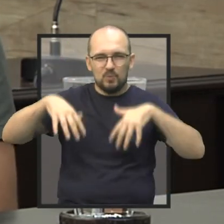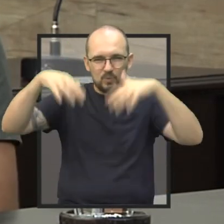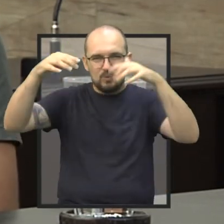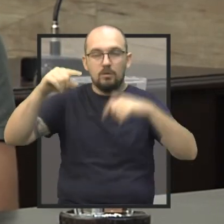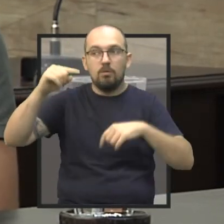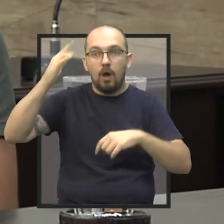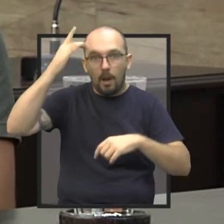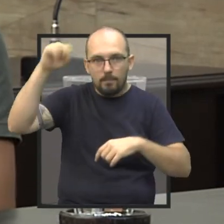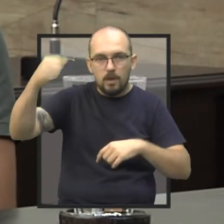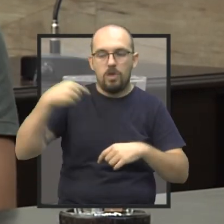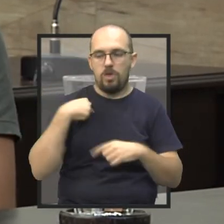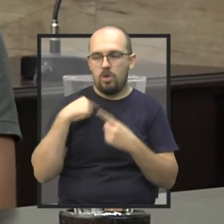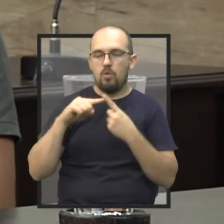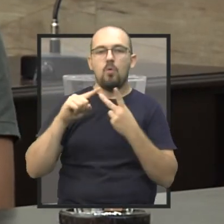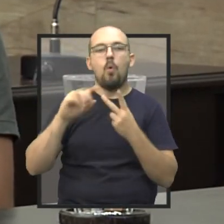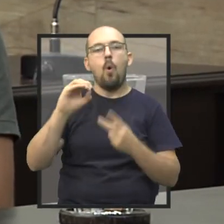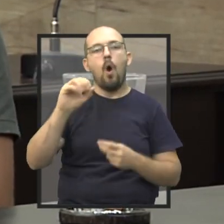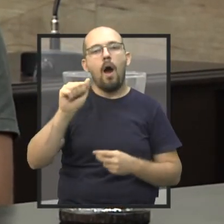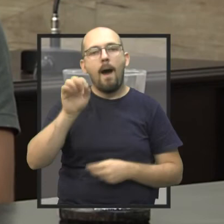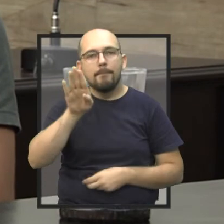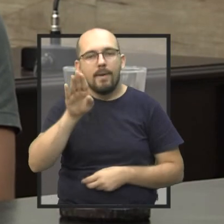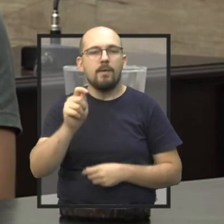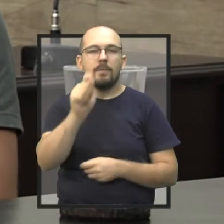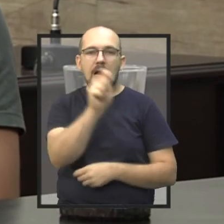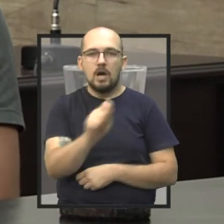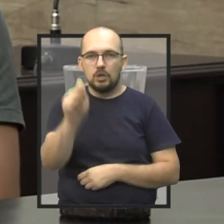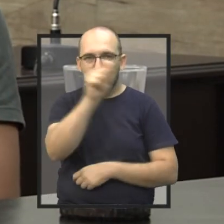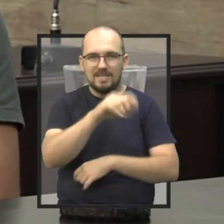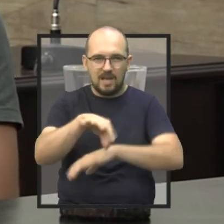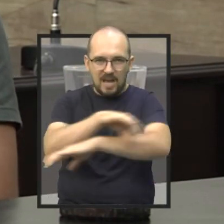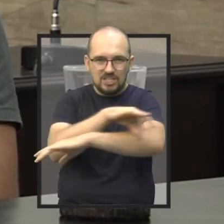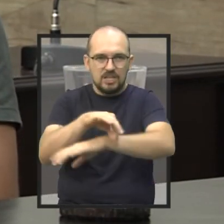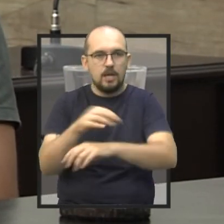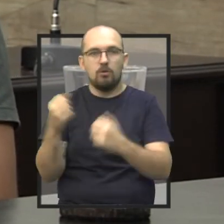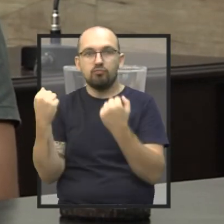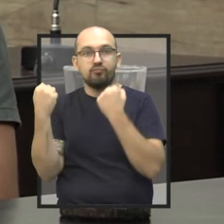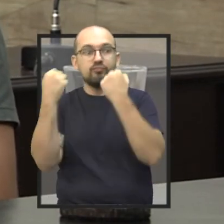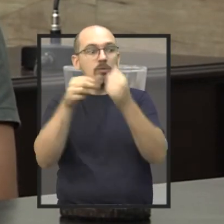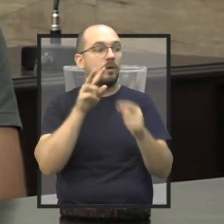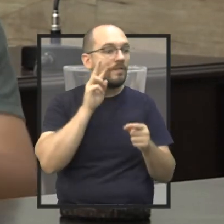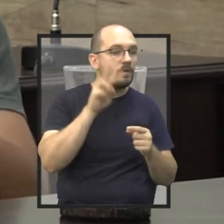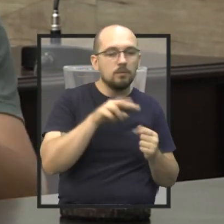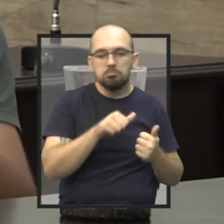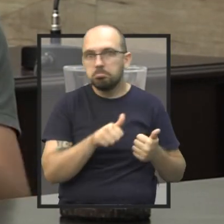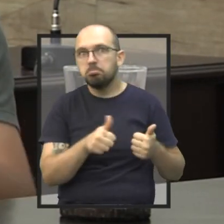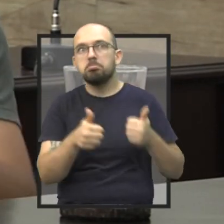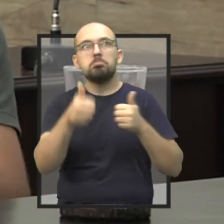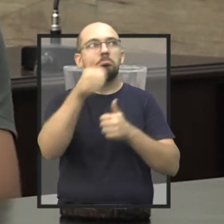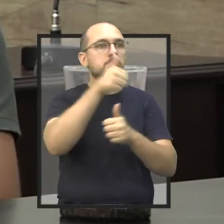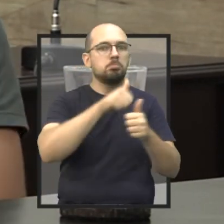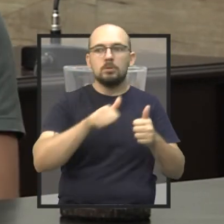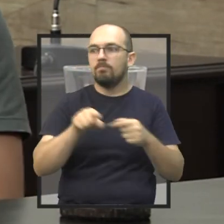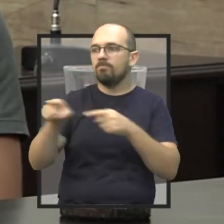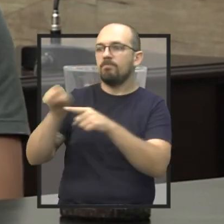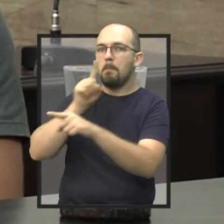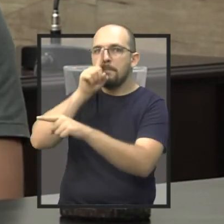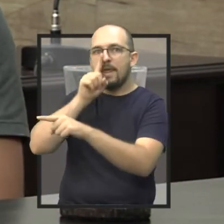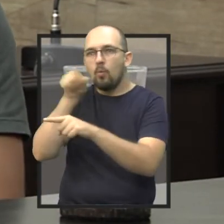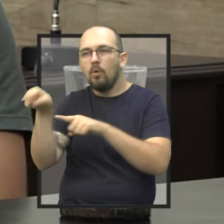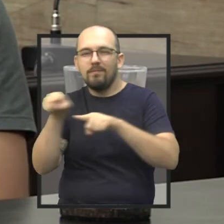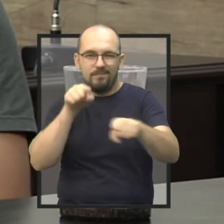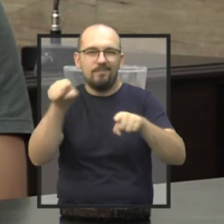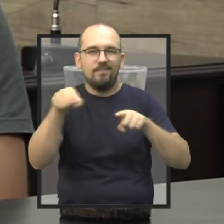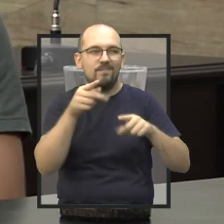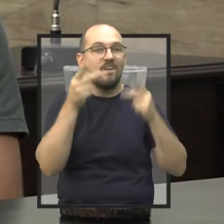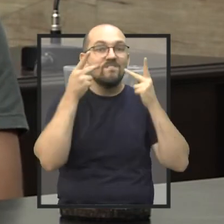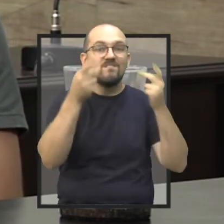da Associação de Engenheiros e Arquitetos de Jaú, nós fomos vendo algumas pontes para poder saber se alguma corria um pouco mais de risco.